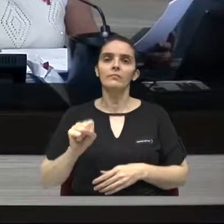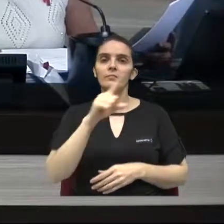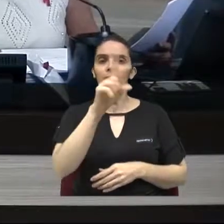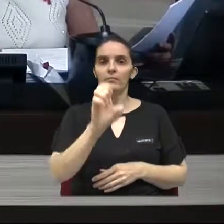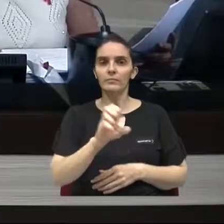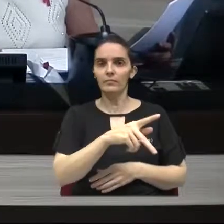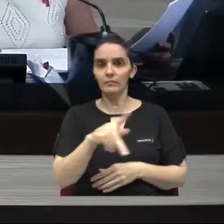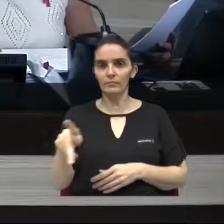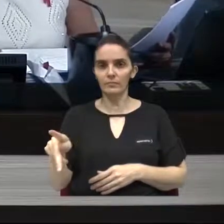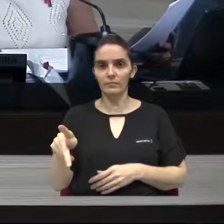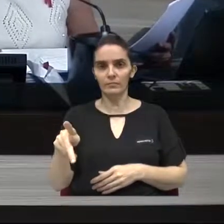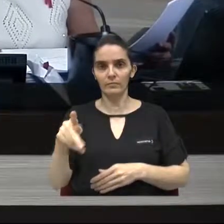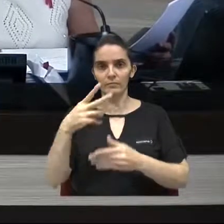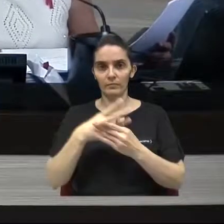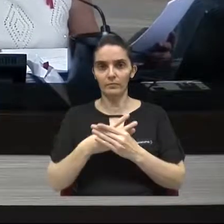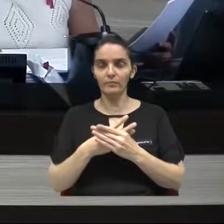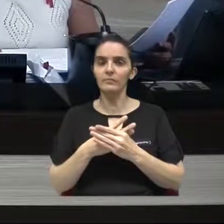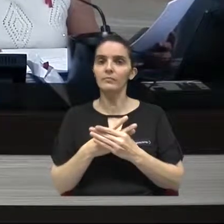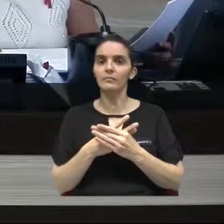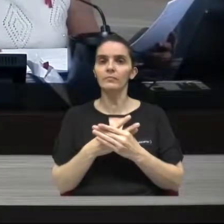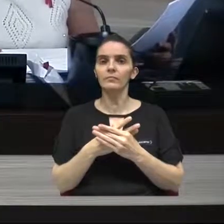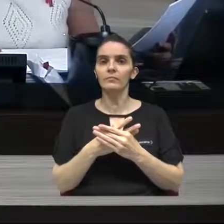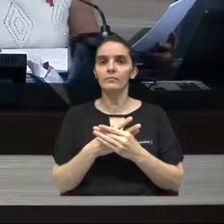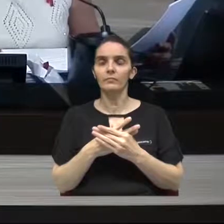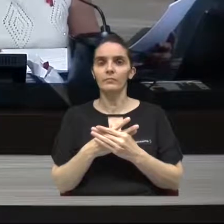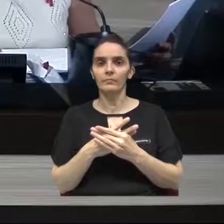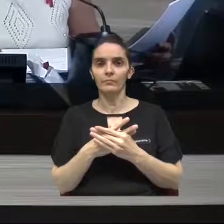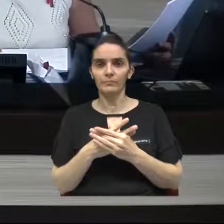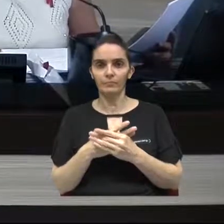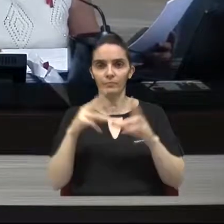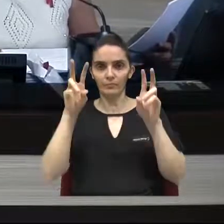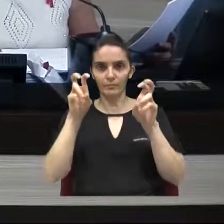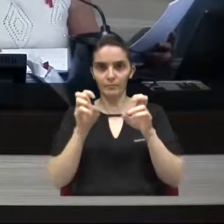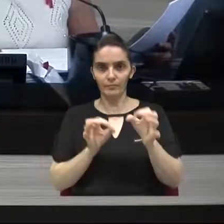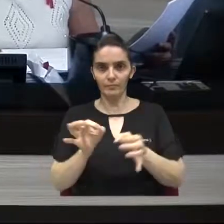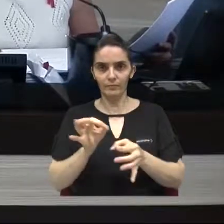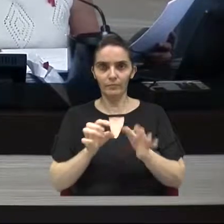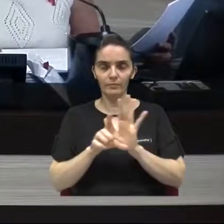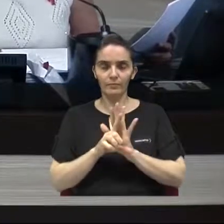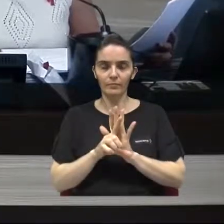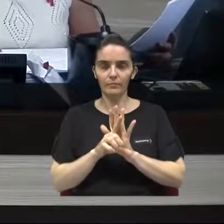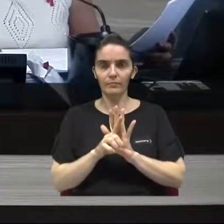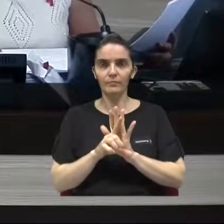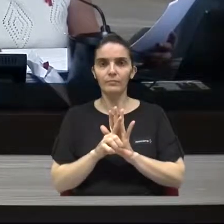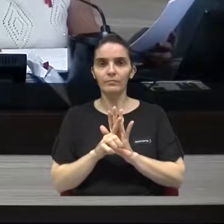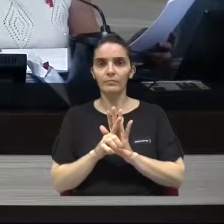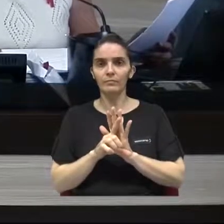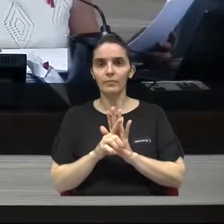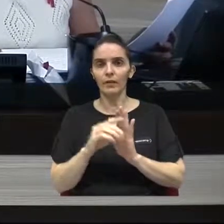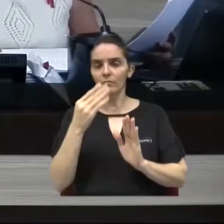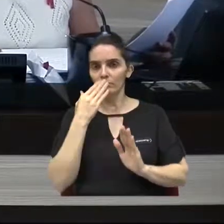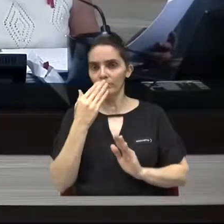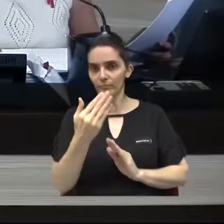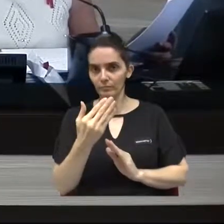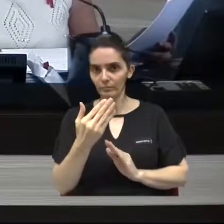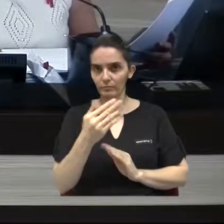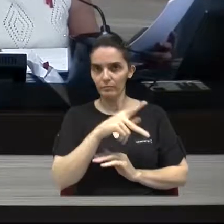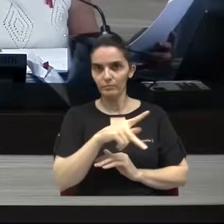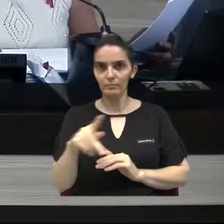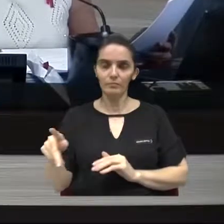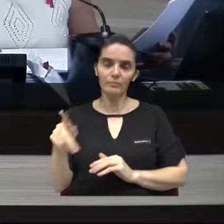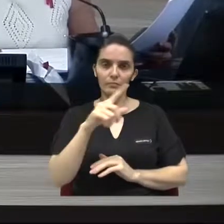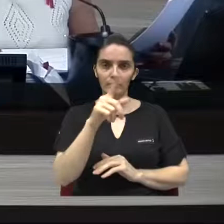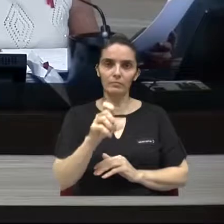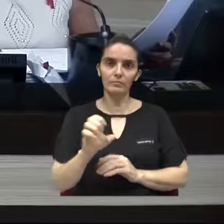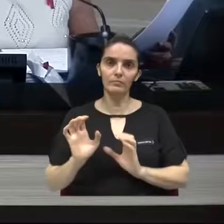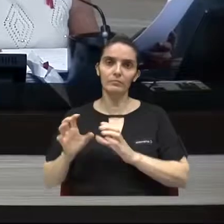senhor José Roberto Bernardo, presidente da Câmara Municipal. Assunto encaminha projeto de lei. Vimos a presença de Vossa Excelência e dos dignos